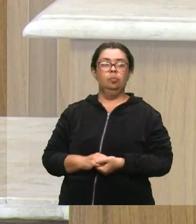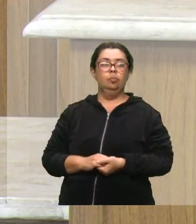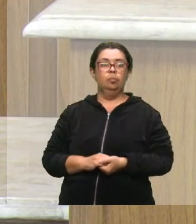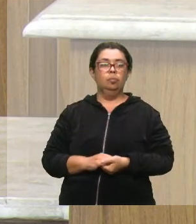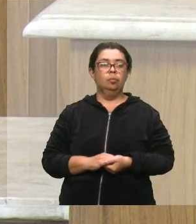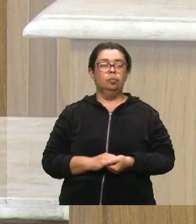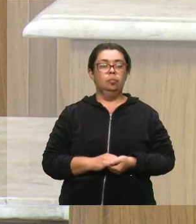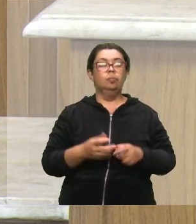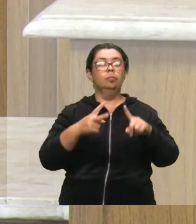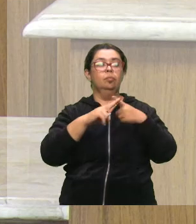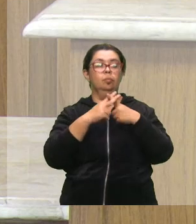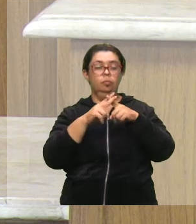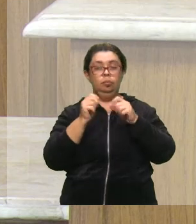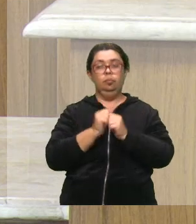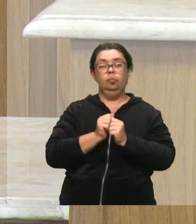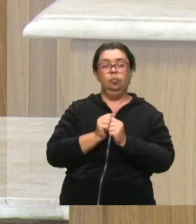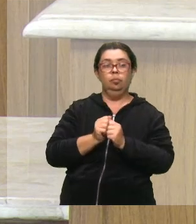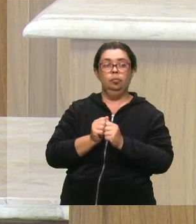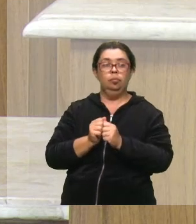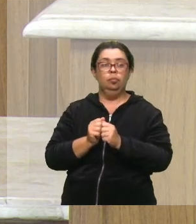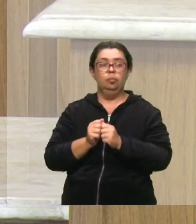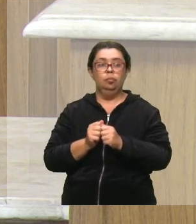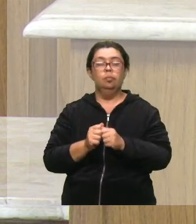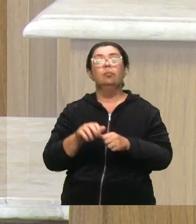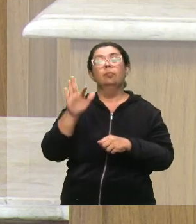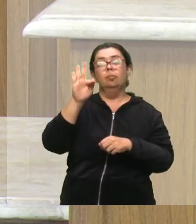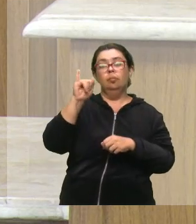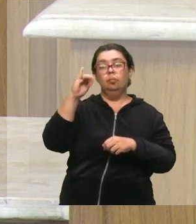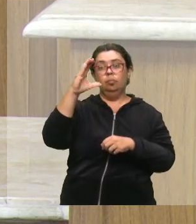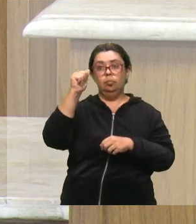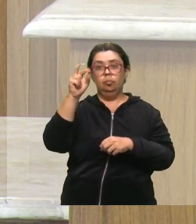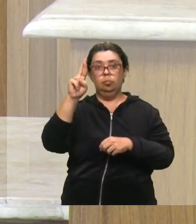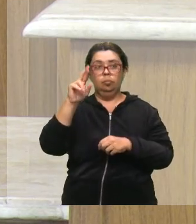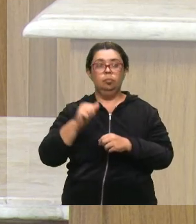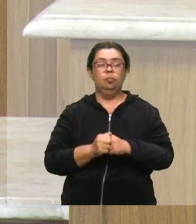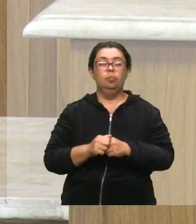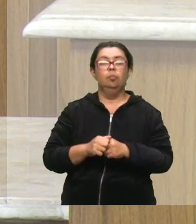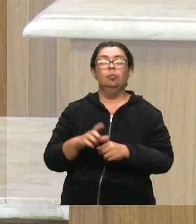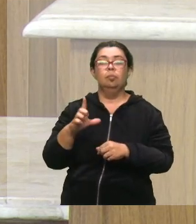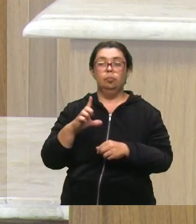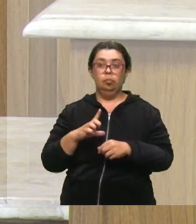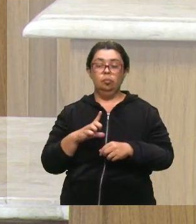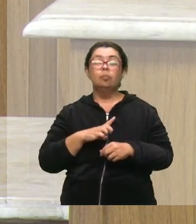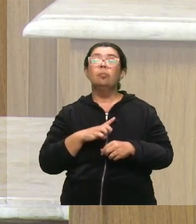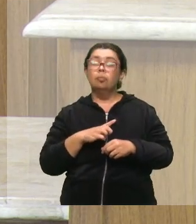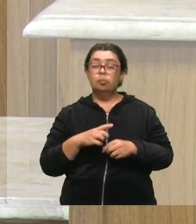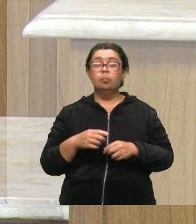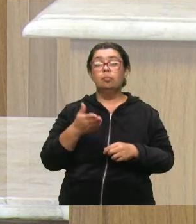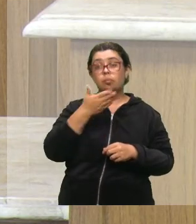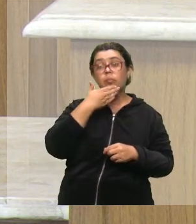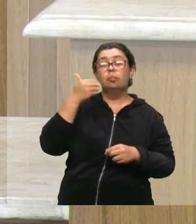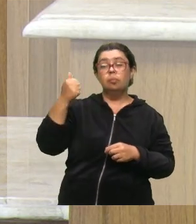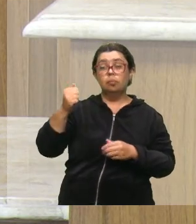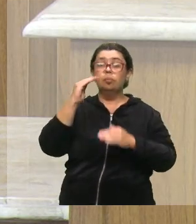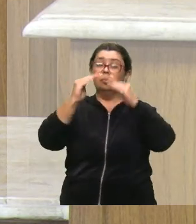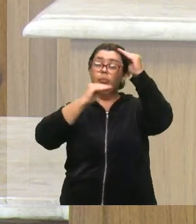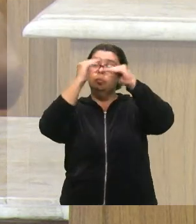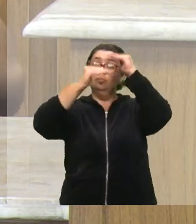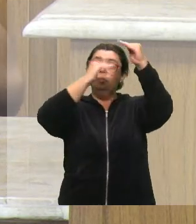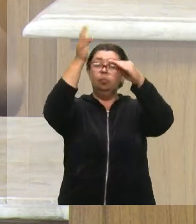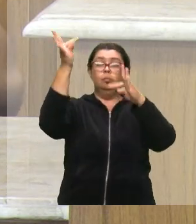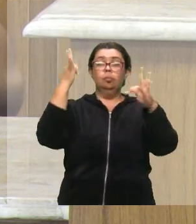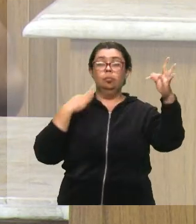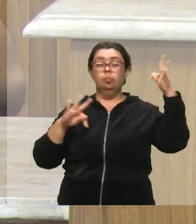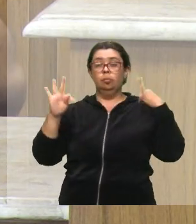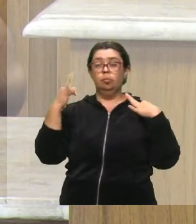R$ 1.468.856. Tem a manutenção do parque, onde fica a Ficar, e o apoio ao projeto de fomento e geração de negócios, além do desenvolvimento turístico